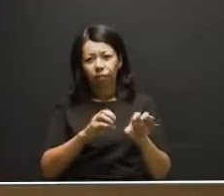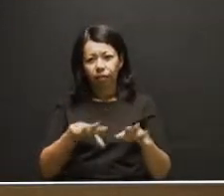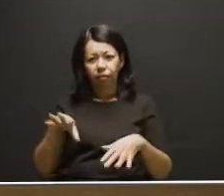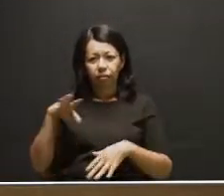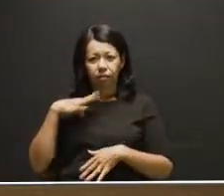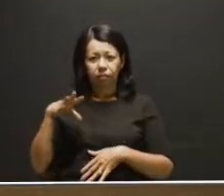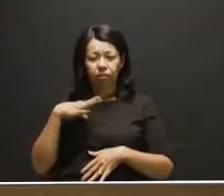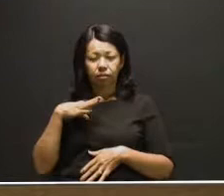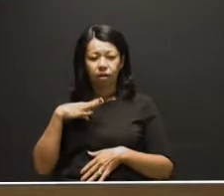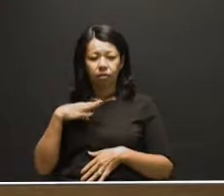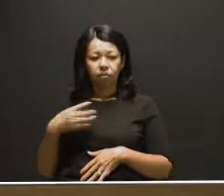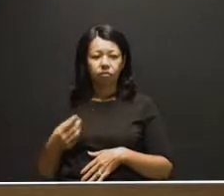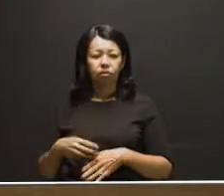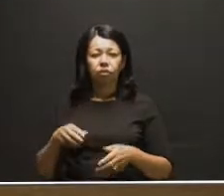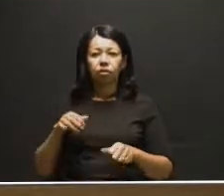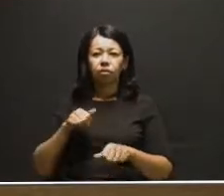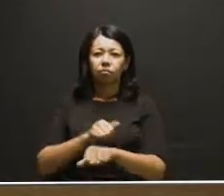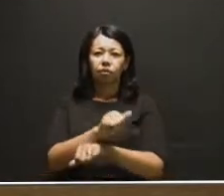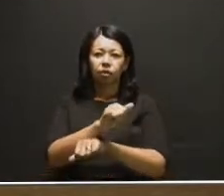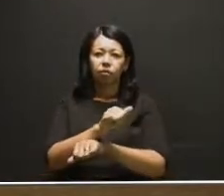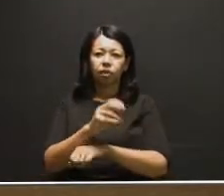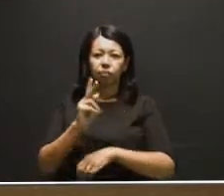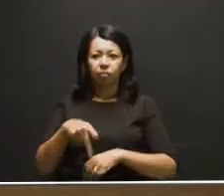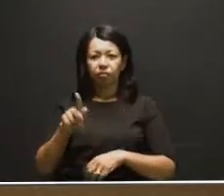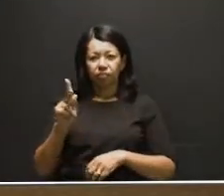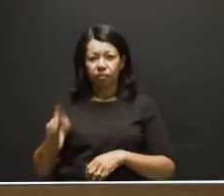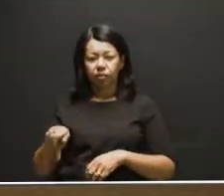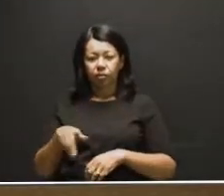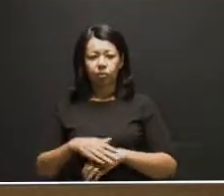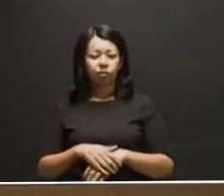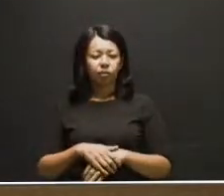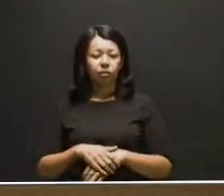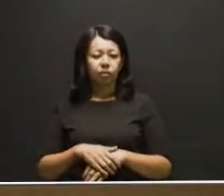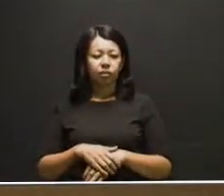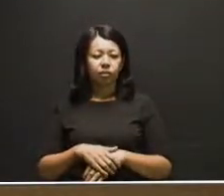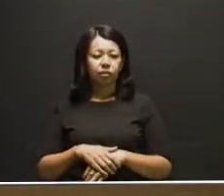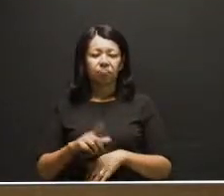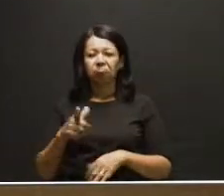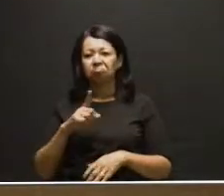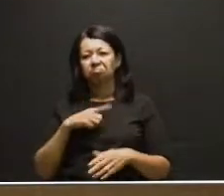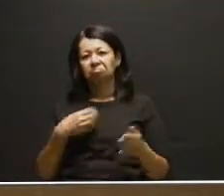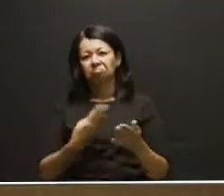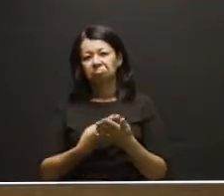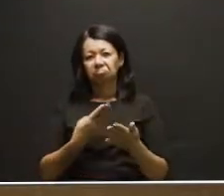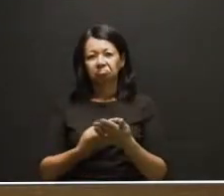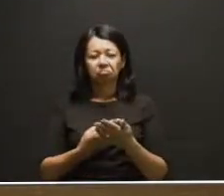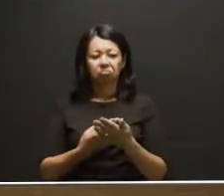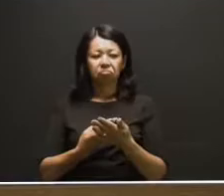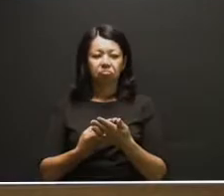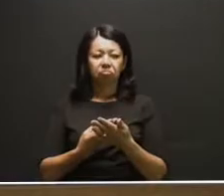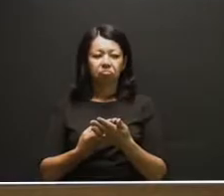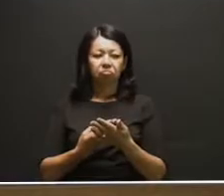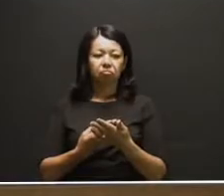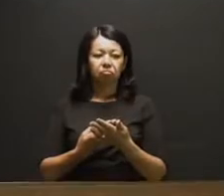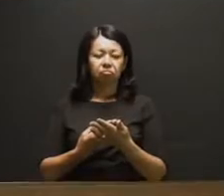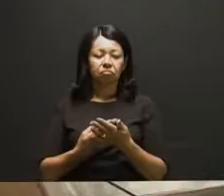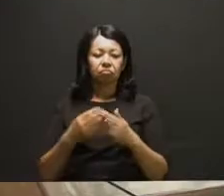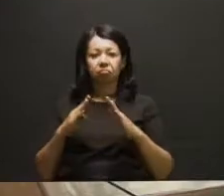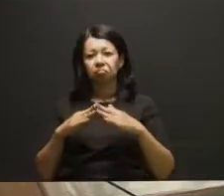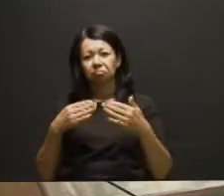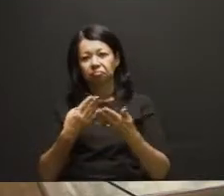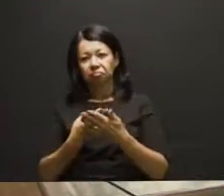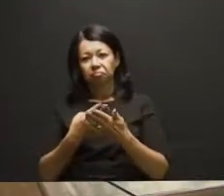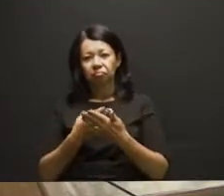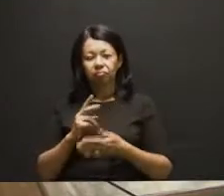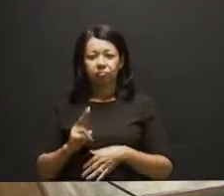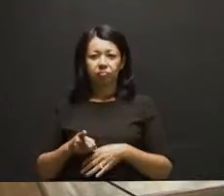falta professores não está tendo aulas em várias escolas e por falar em continuar a votação